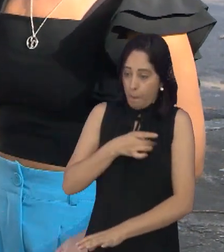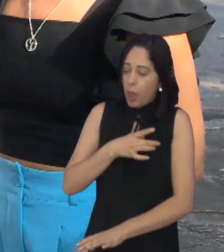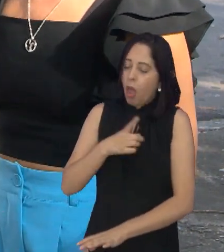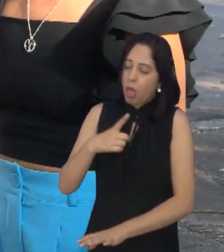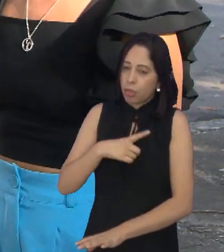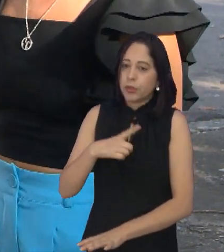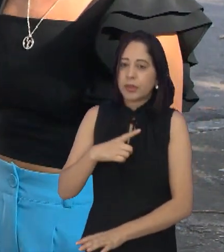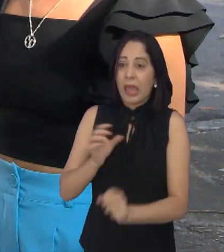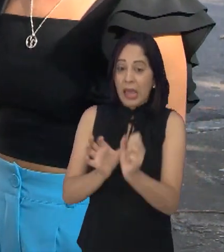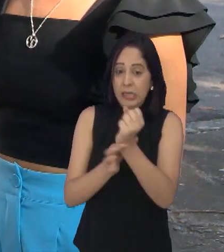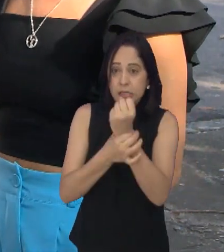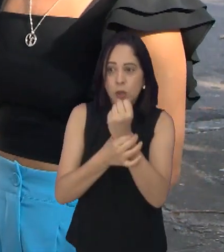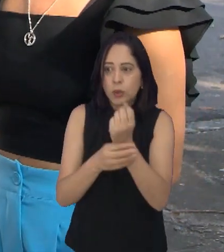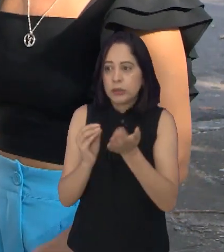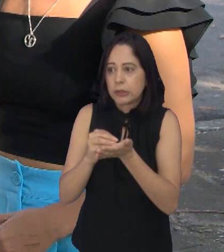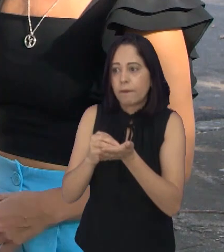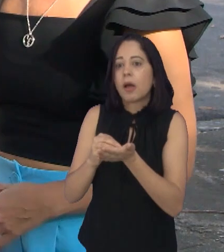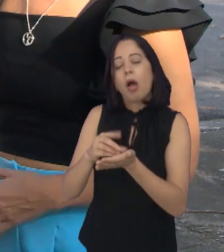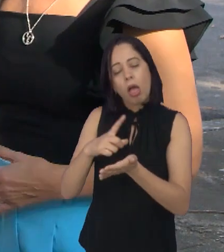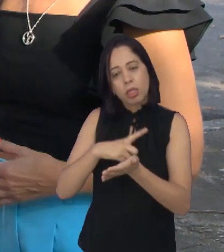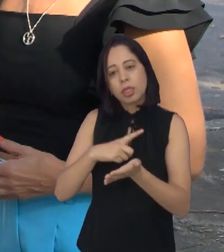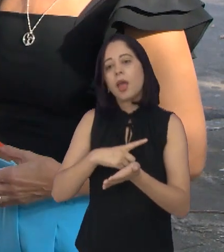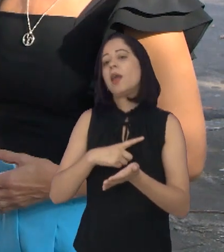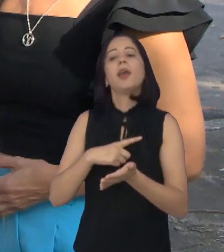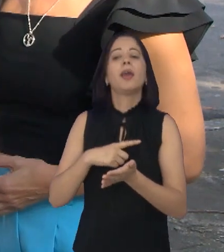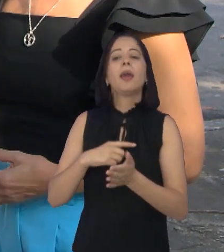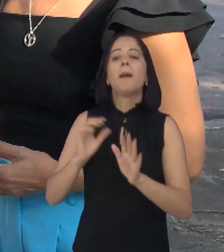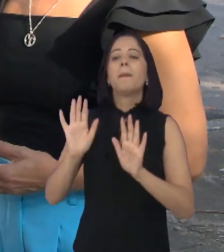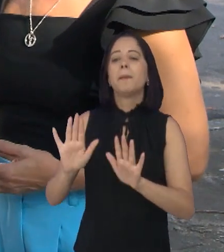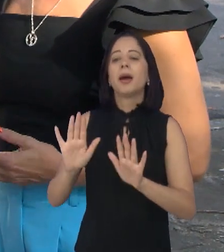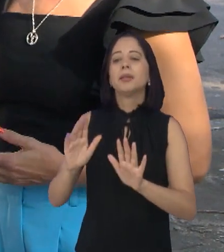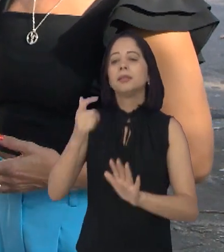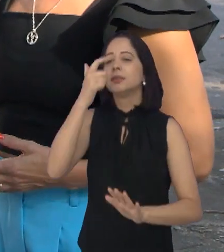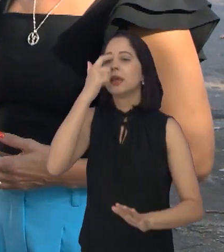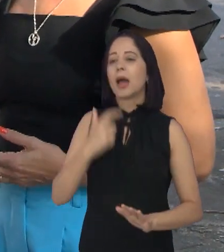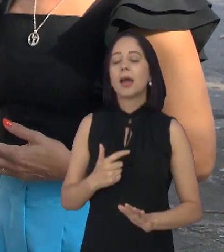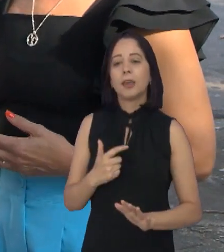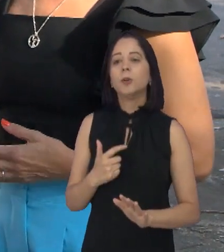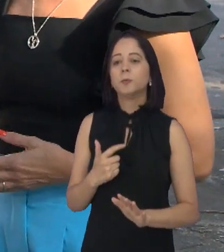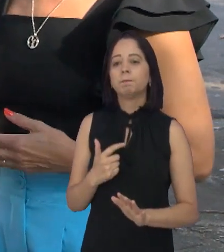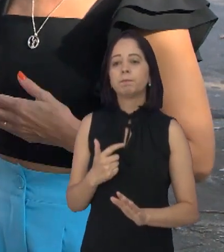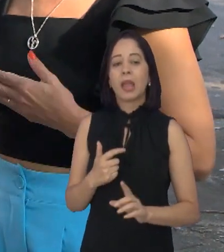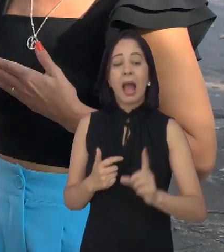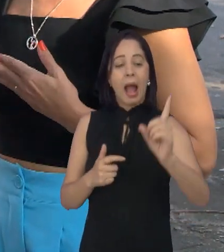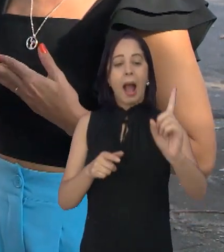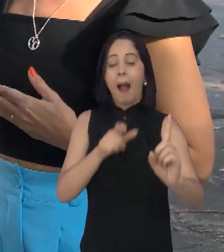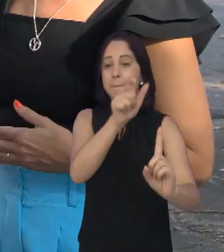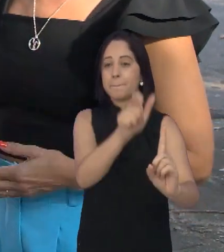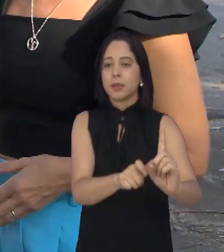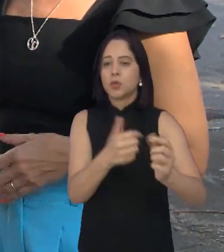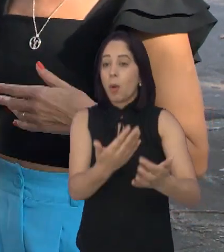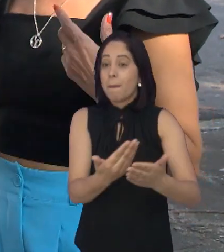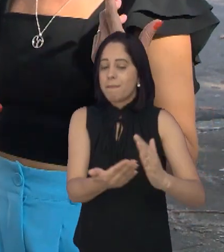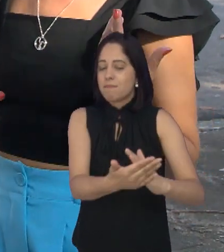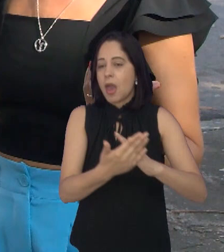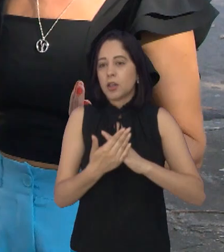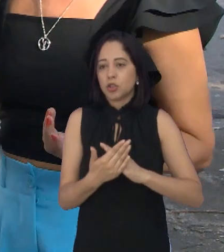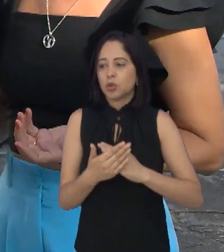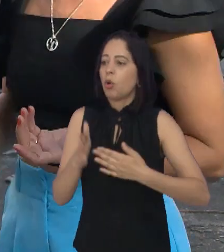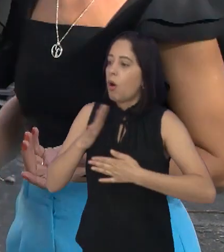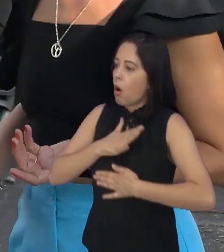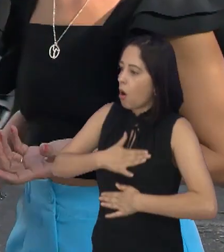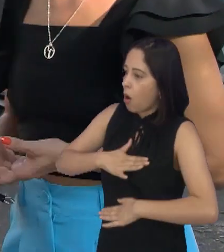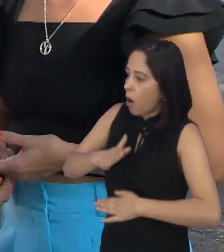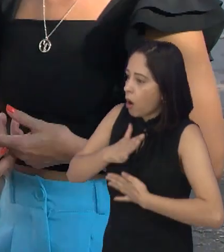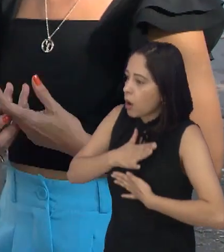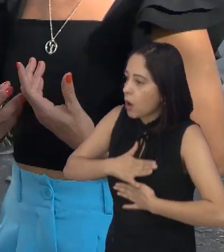muita insegurança, mas o que aconteceu? Eu tive ajuda, né, nesse ponto, né? Então eu fui muito acalmada, a pessoa que